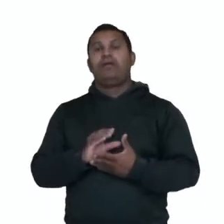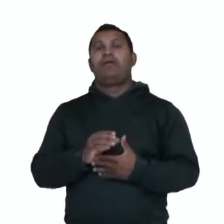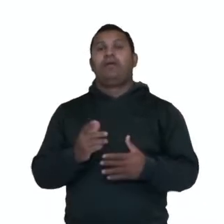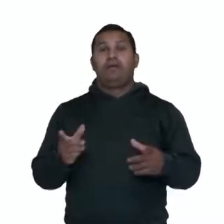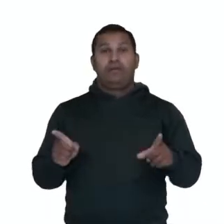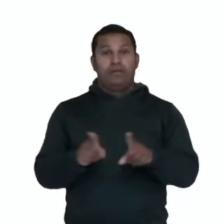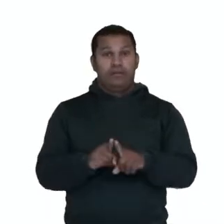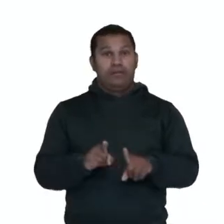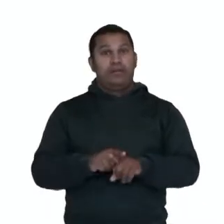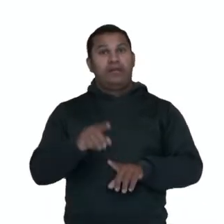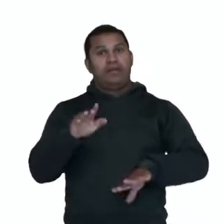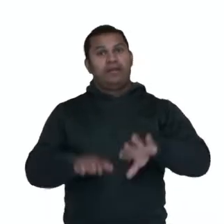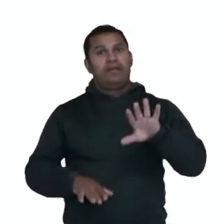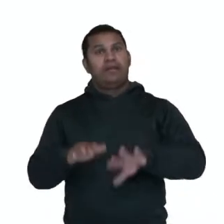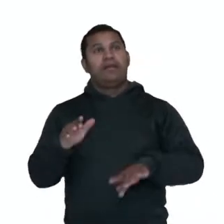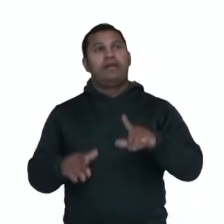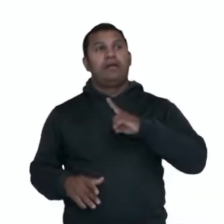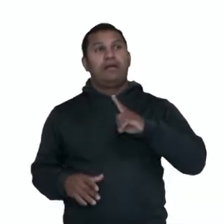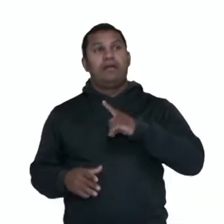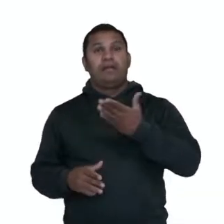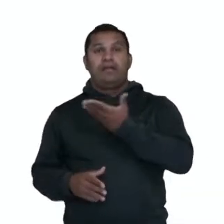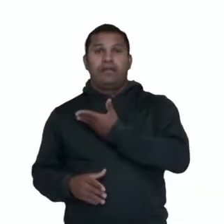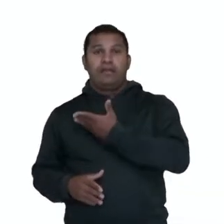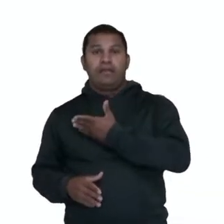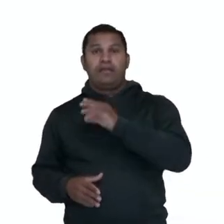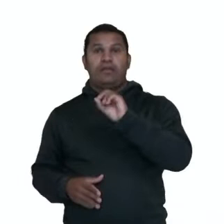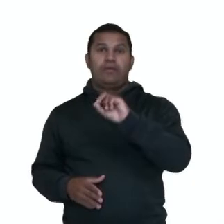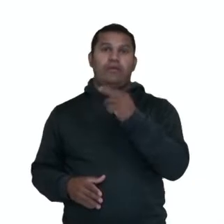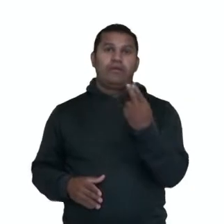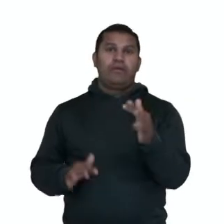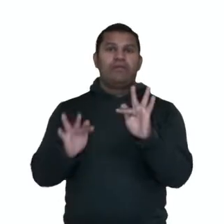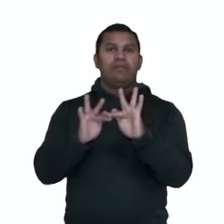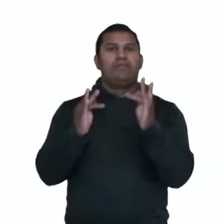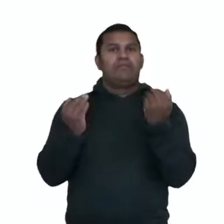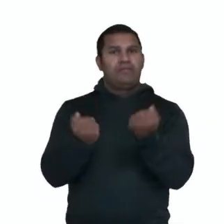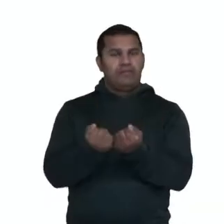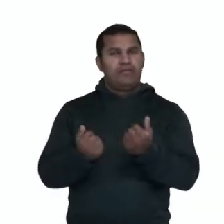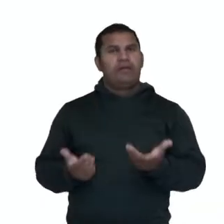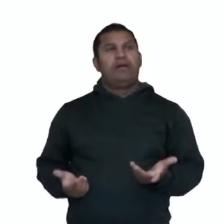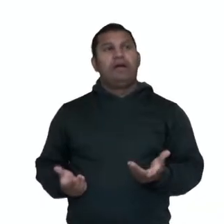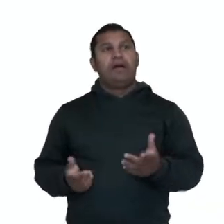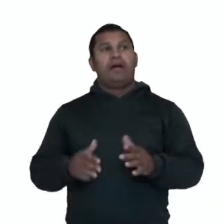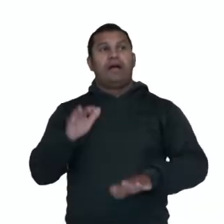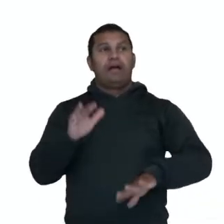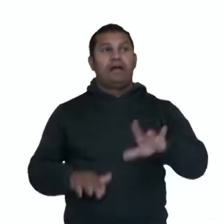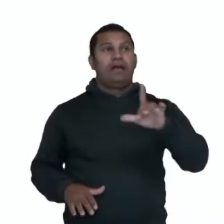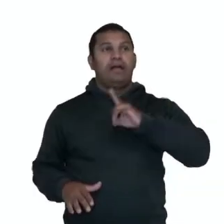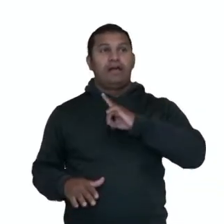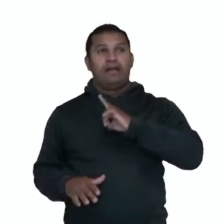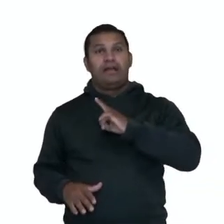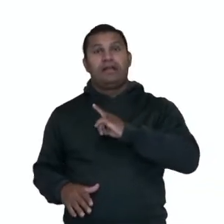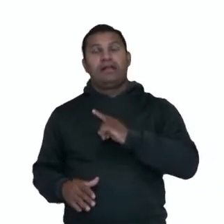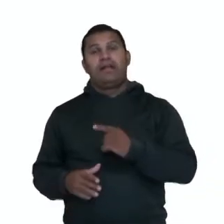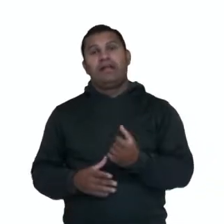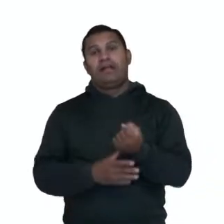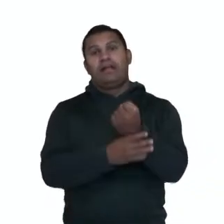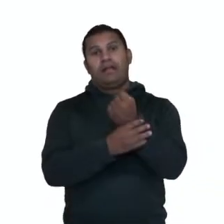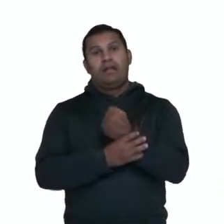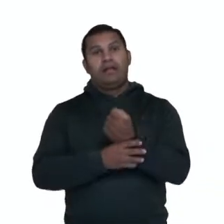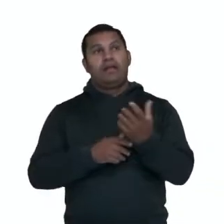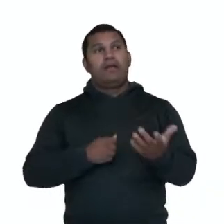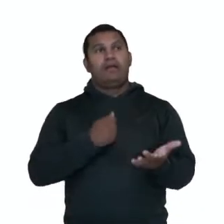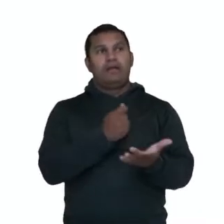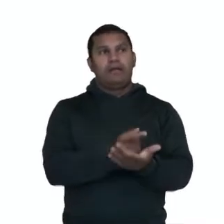amigos e familiares, e depois pagamos parceladamente e com juros. Ele serve tanto para quitar dívidas quanto para